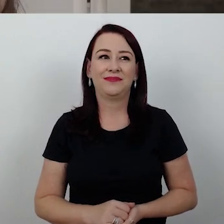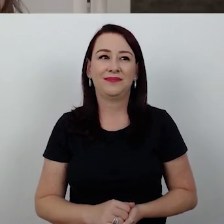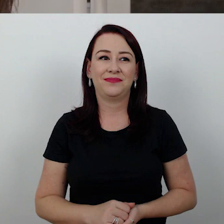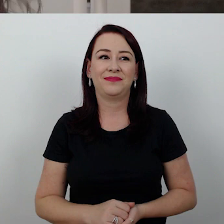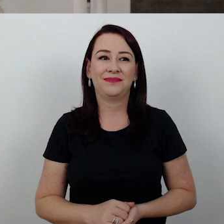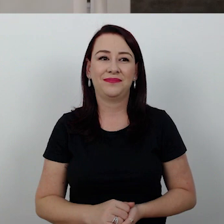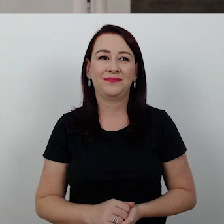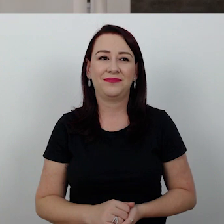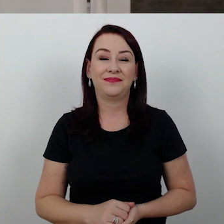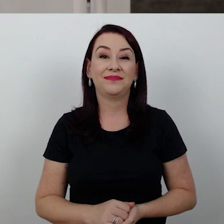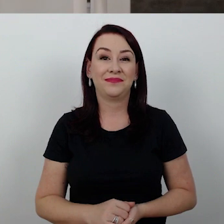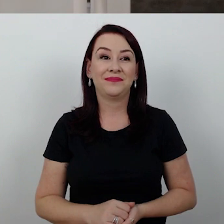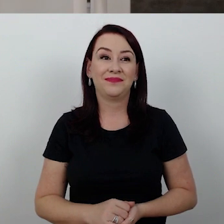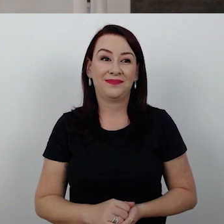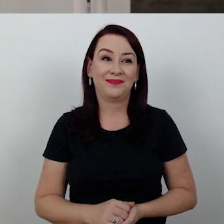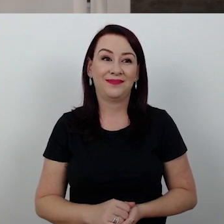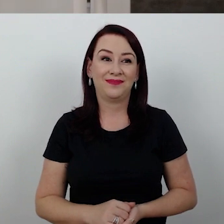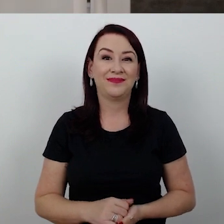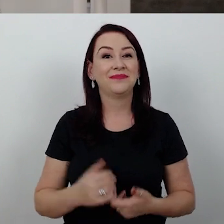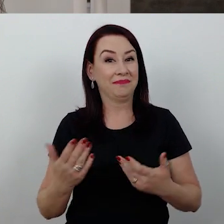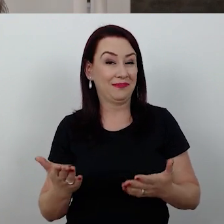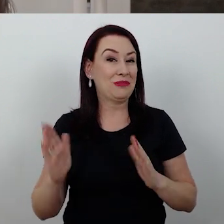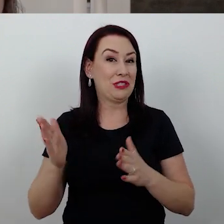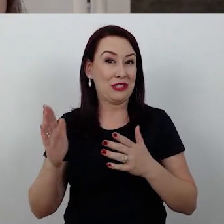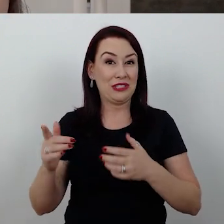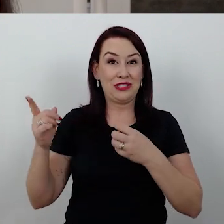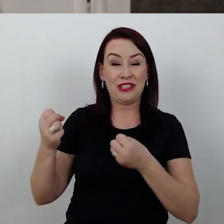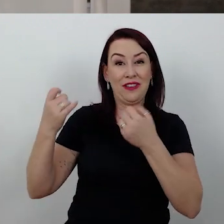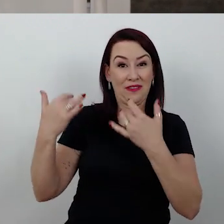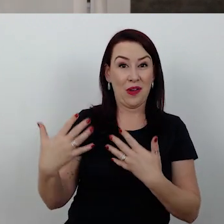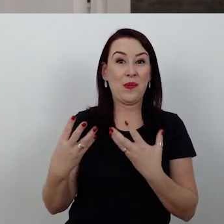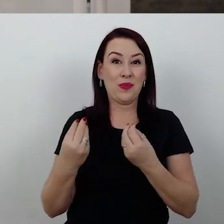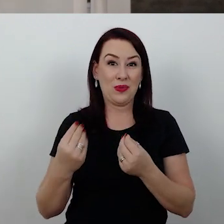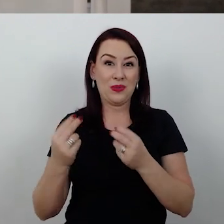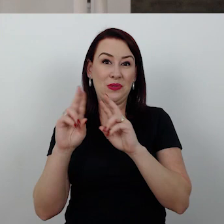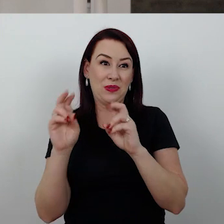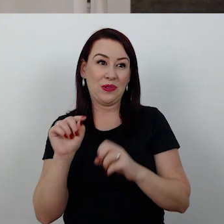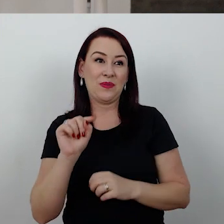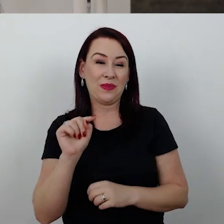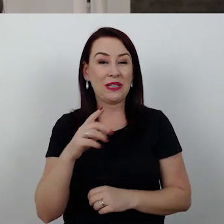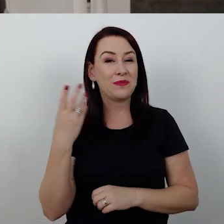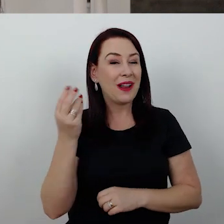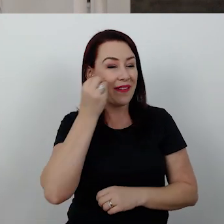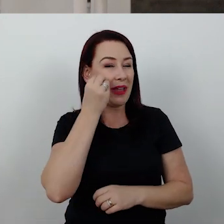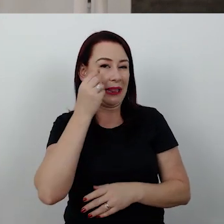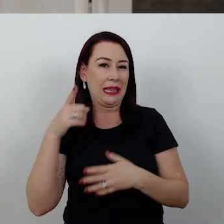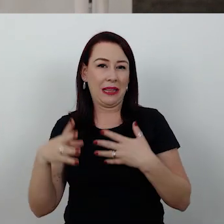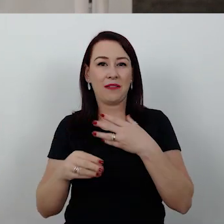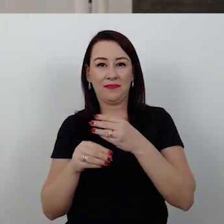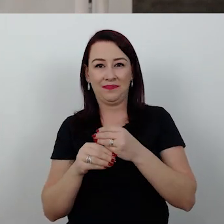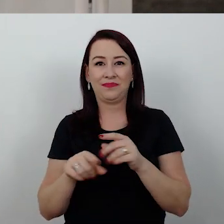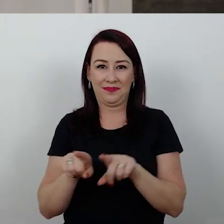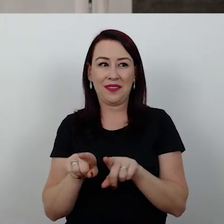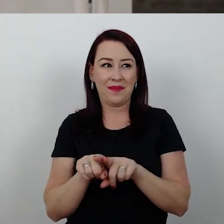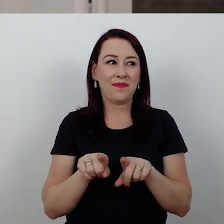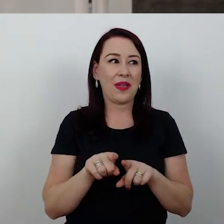Obrigado, Tami. Thay, por favor. Bom, acho que a Tami já falou bastante sobre a questão, né? Mas eu vou tentar contribuir um pouco também, assim,